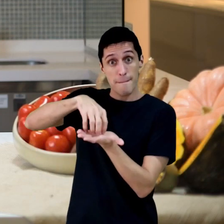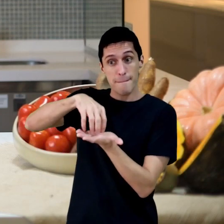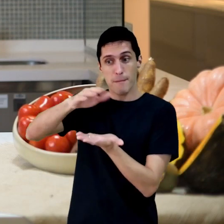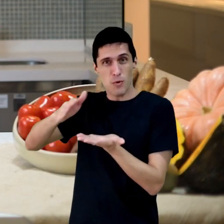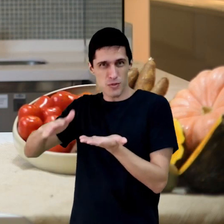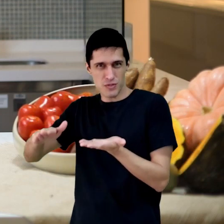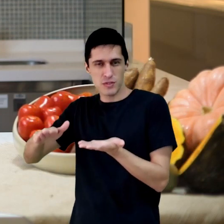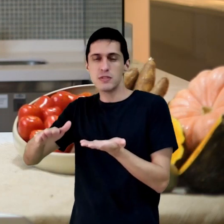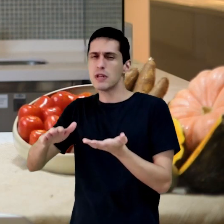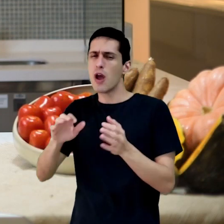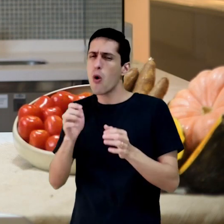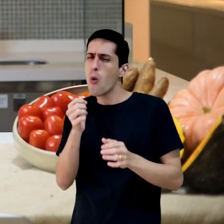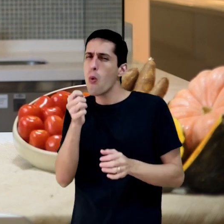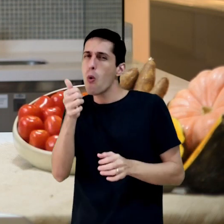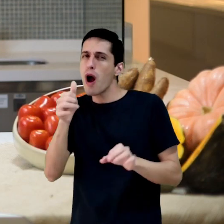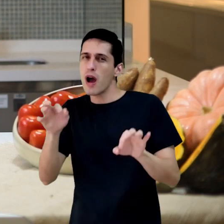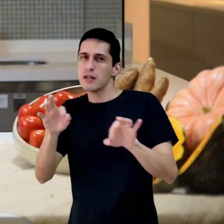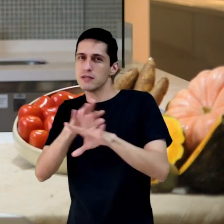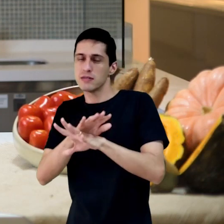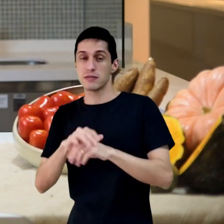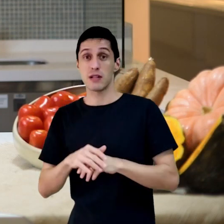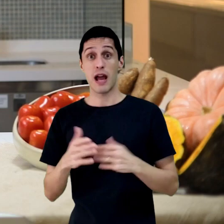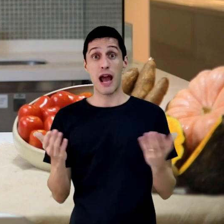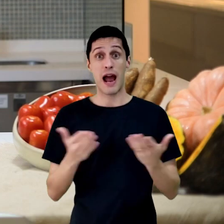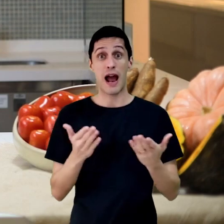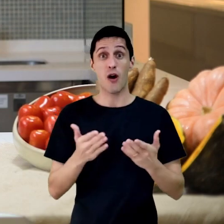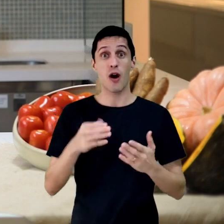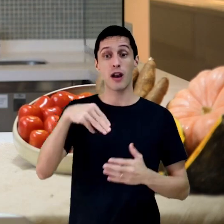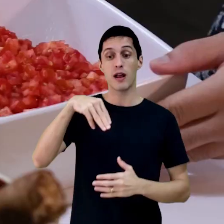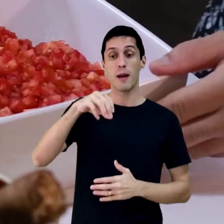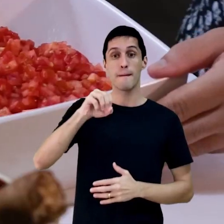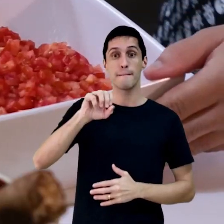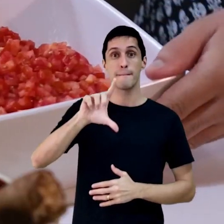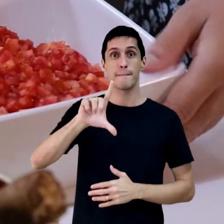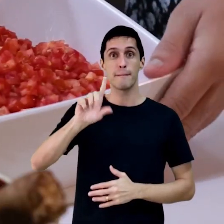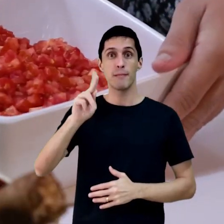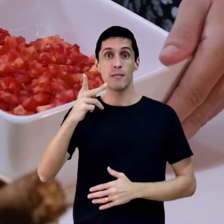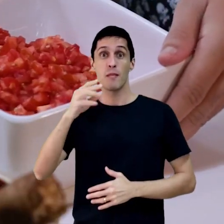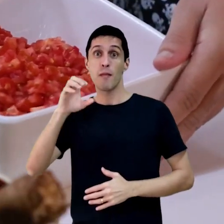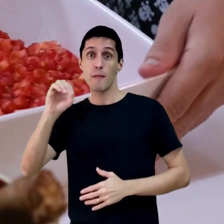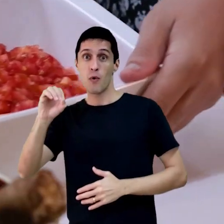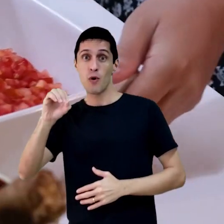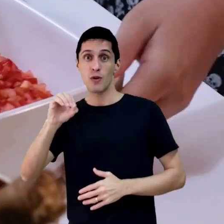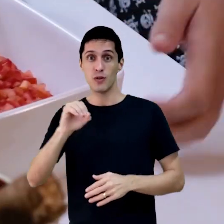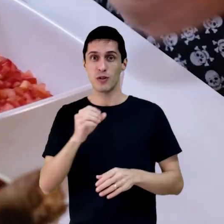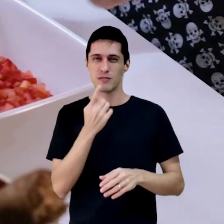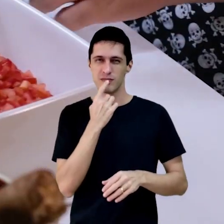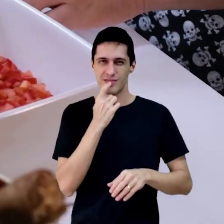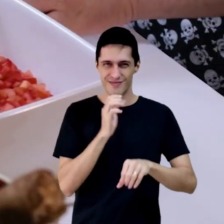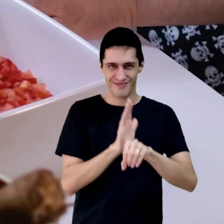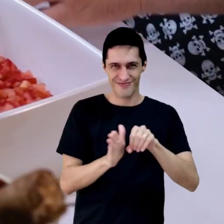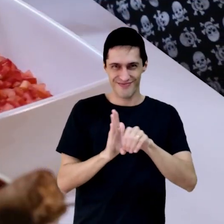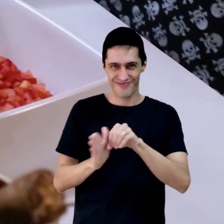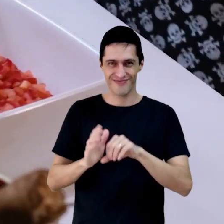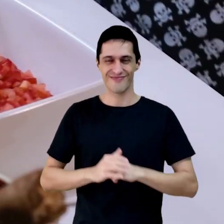assar, a gente vai preparar o molho de tomate agora para vocês. Para iniciar aqui,